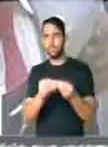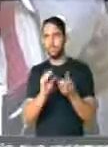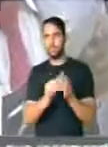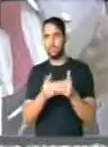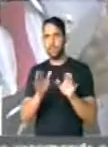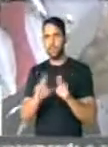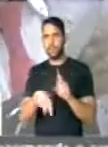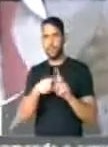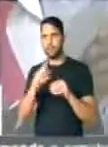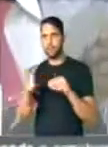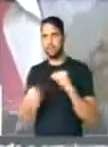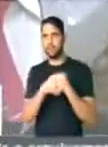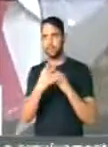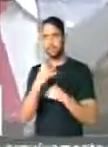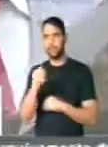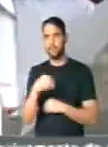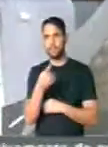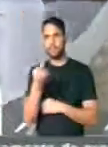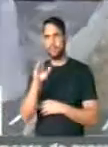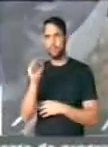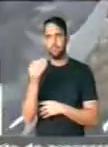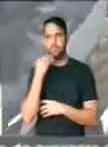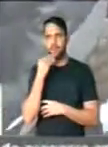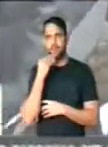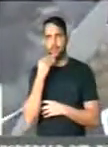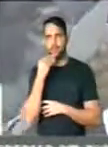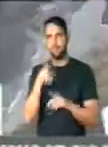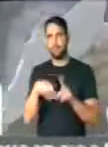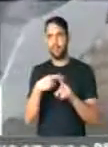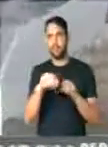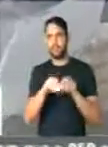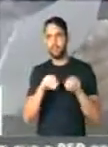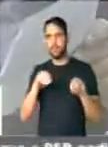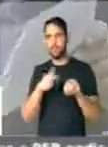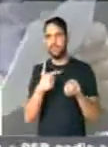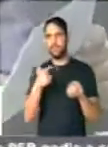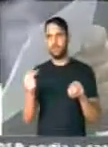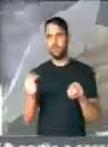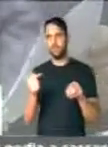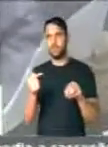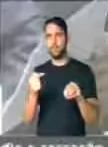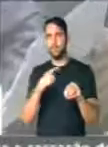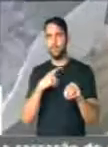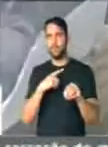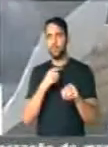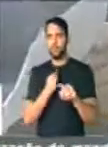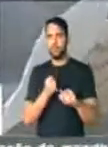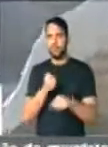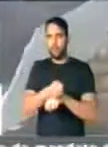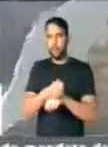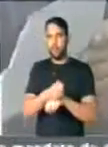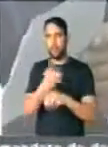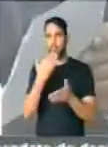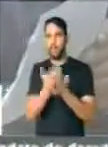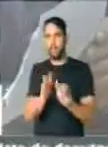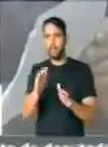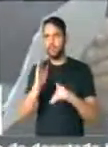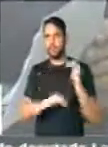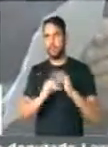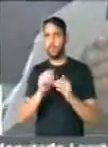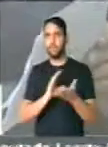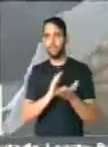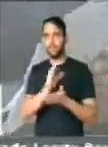crédito suplementar de 4,6 bilhões, mas retira 27, ou seja, impõe uma perda de